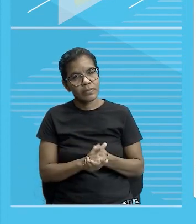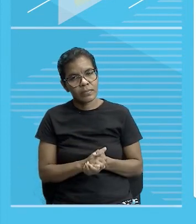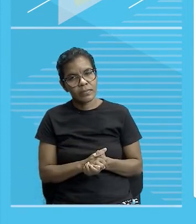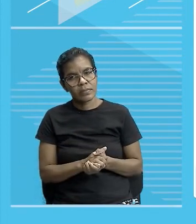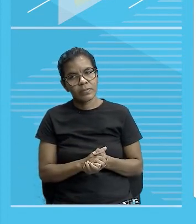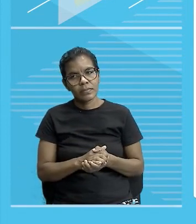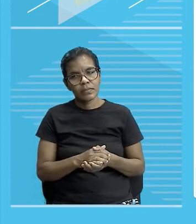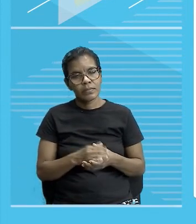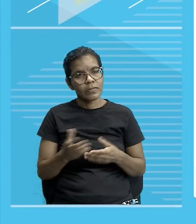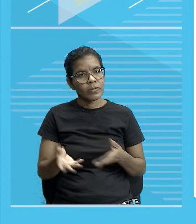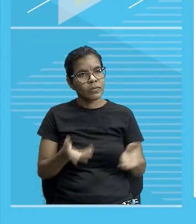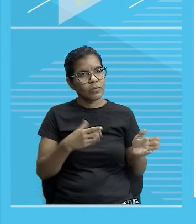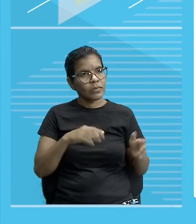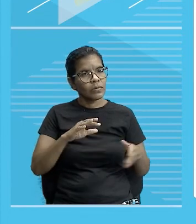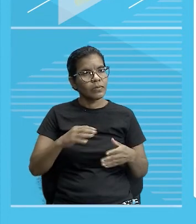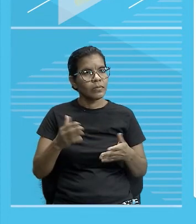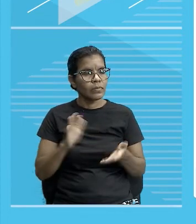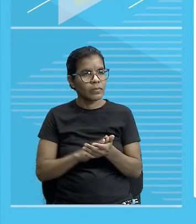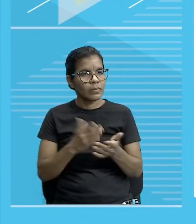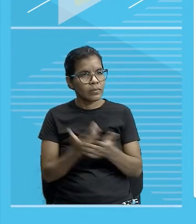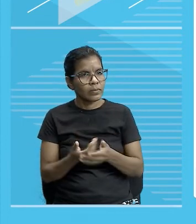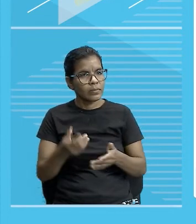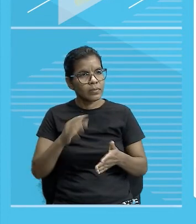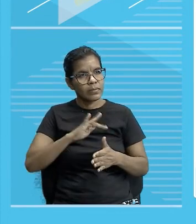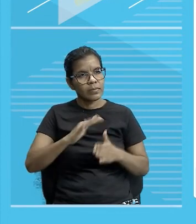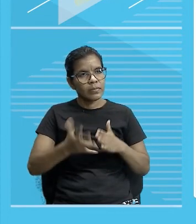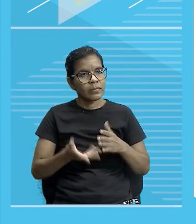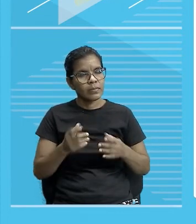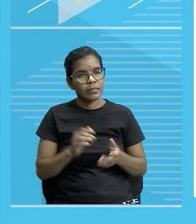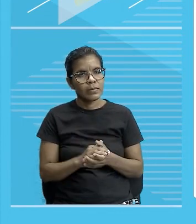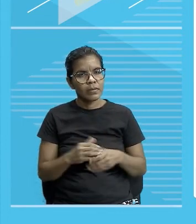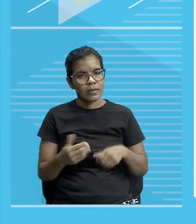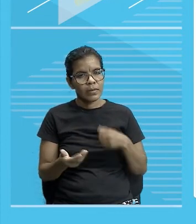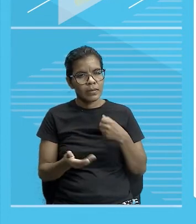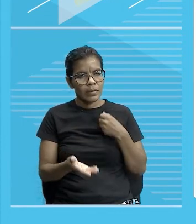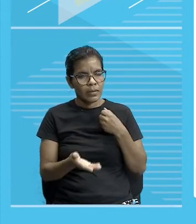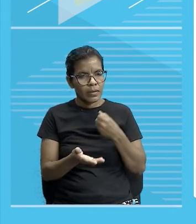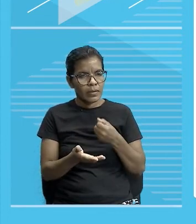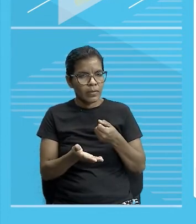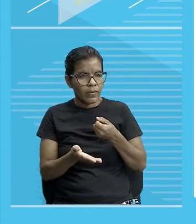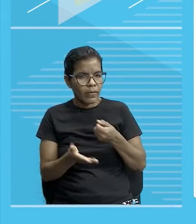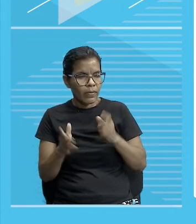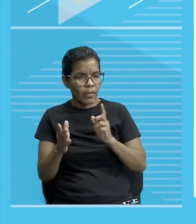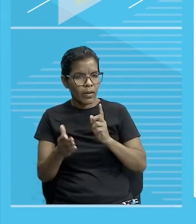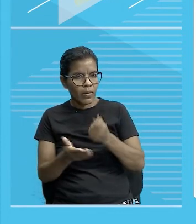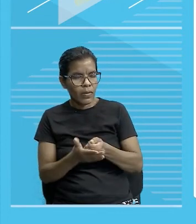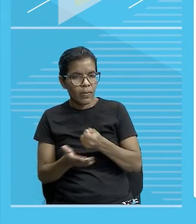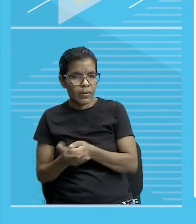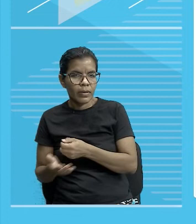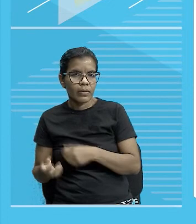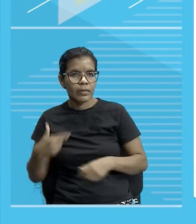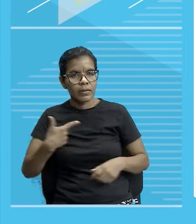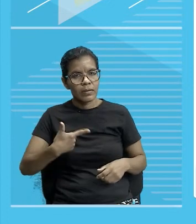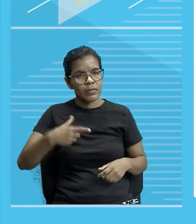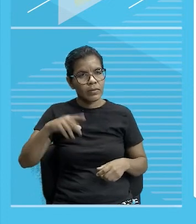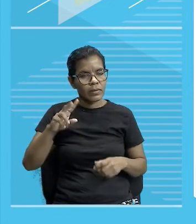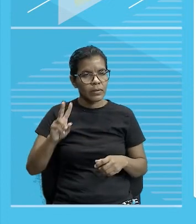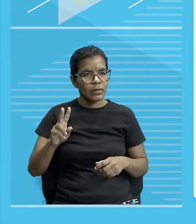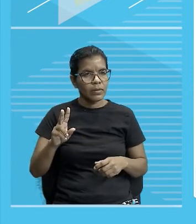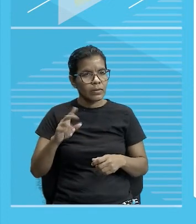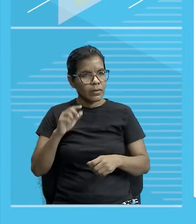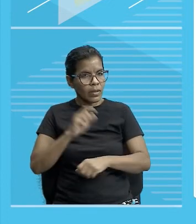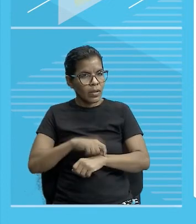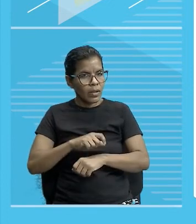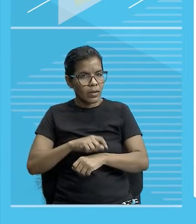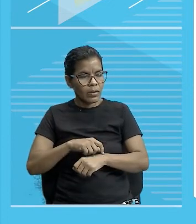os outros intérpretes quero que você comande que vai ser mais ou menos duas horas de palestra Eu queria saber